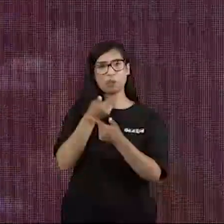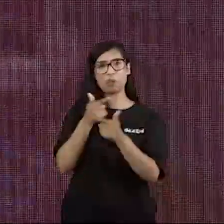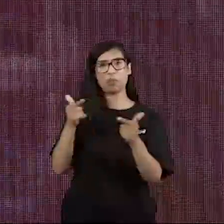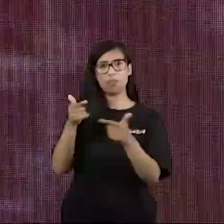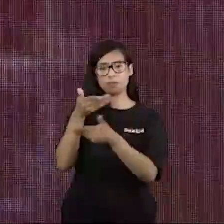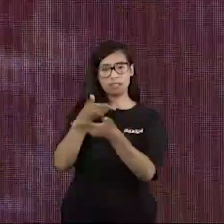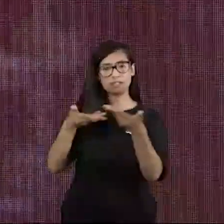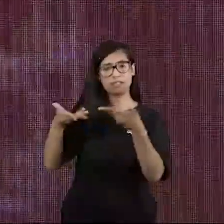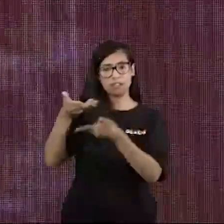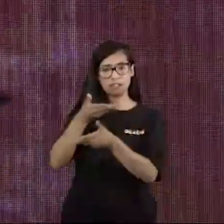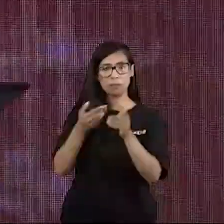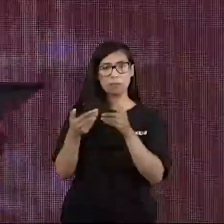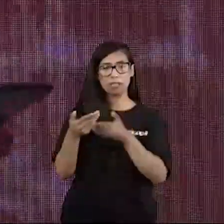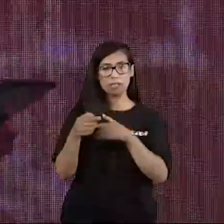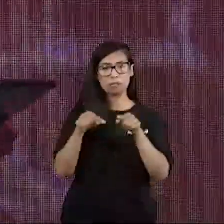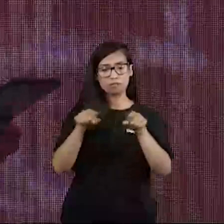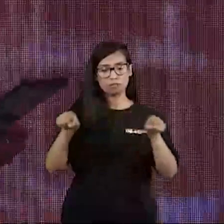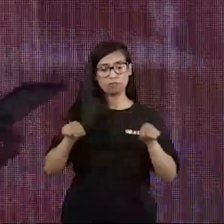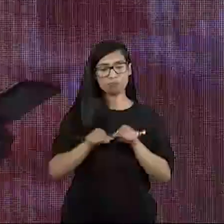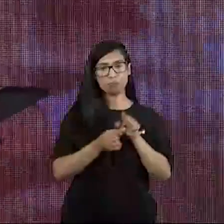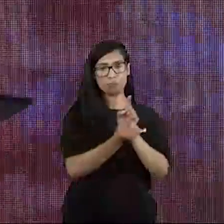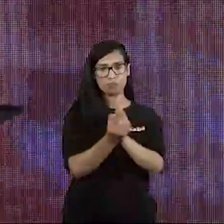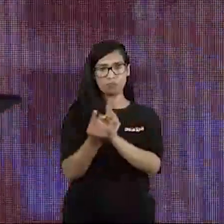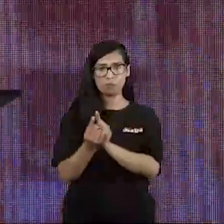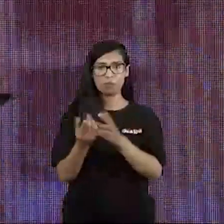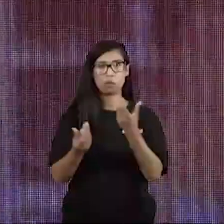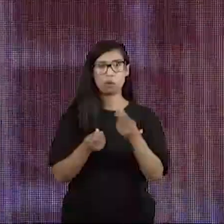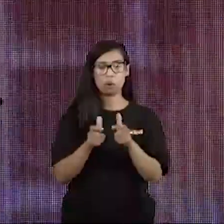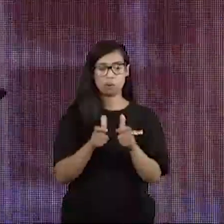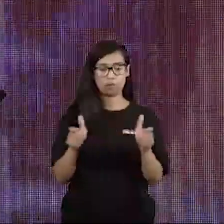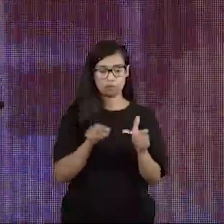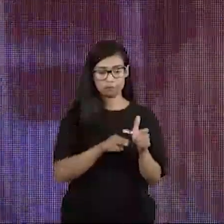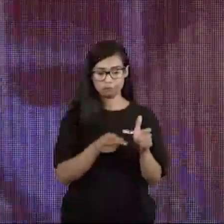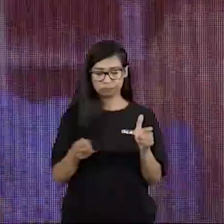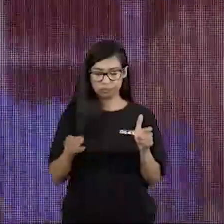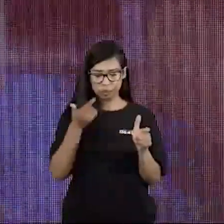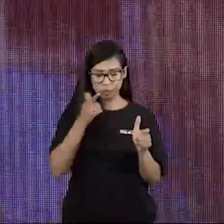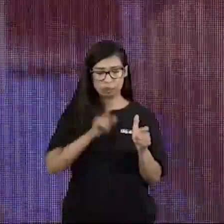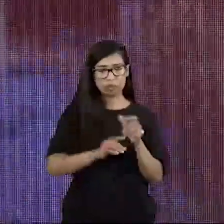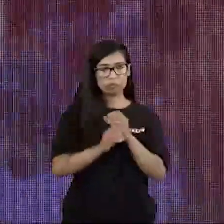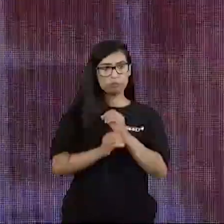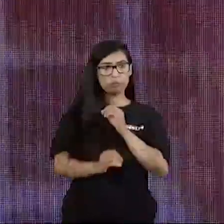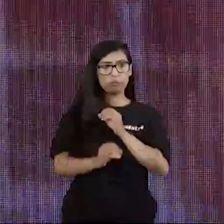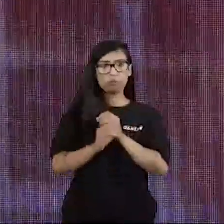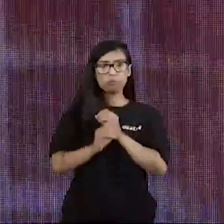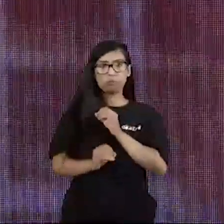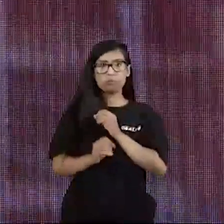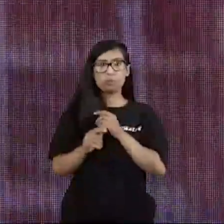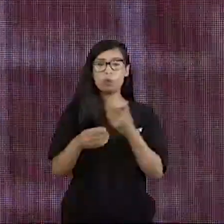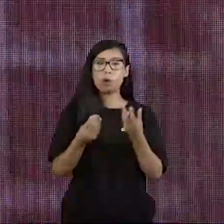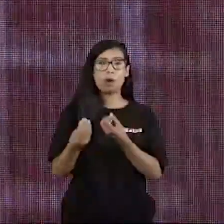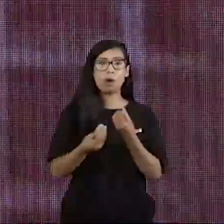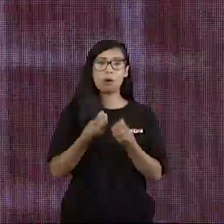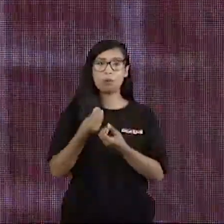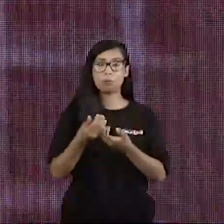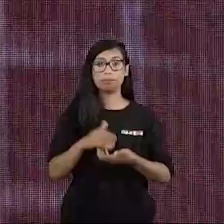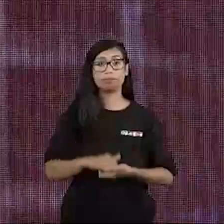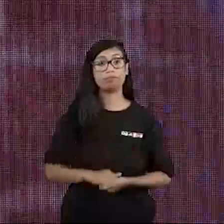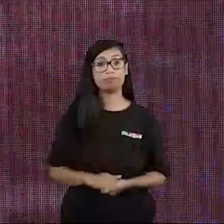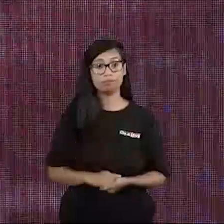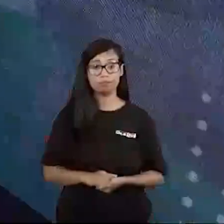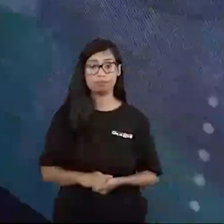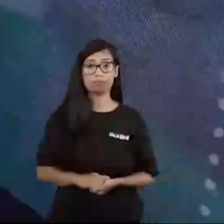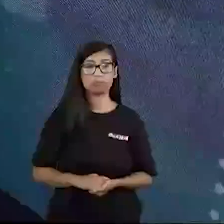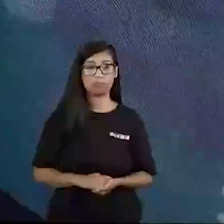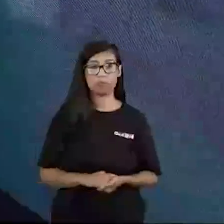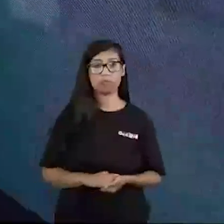é a melhor forma de enviar a lâmina para o laboratório? Converse com o laboratório. Eu diria que esse é o melhor caminho. O laboratório é quem vai te